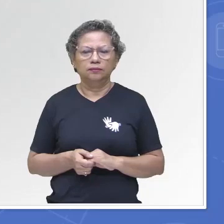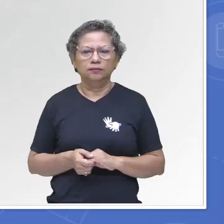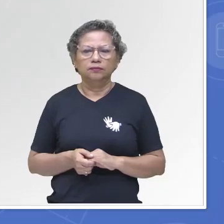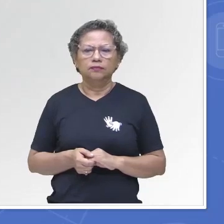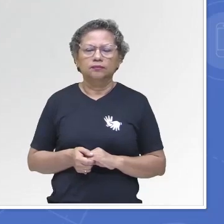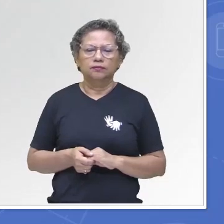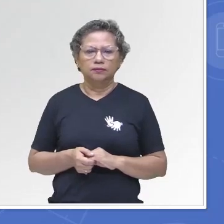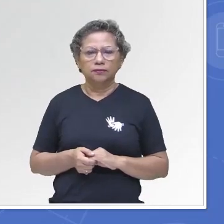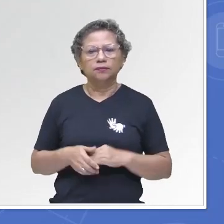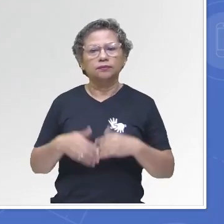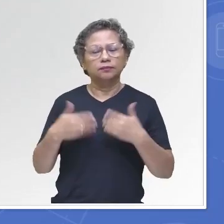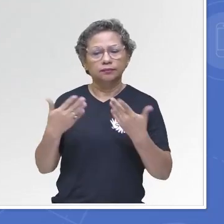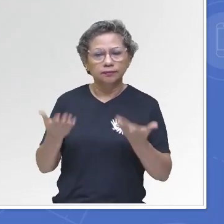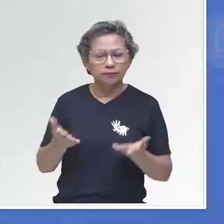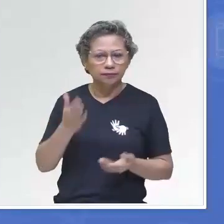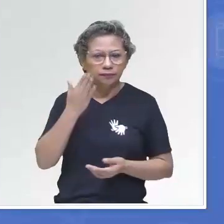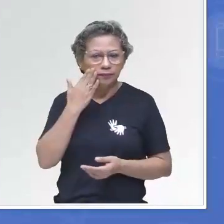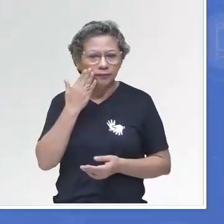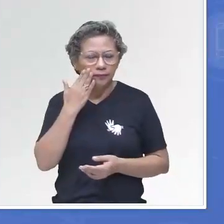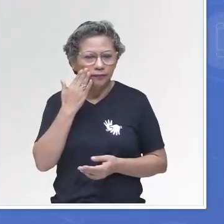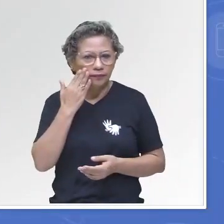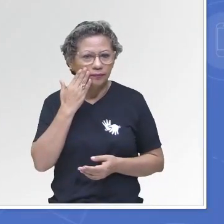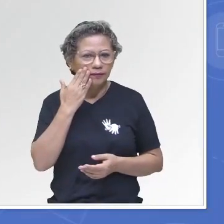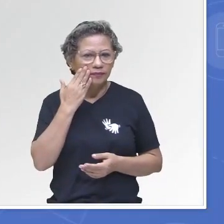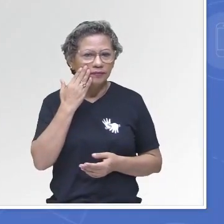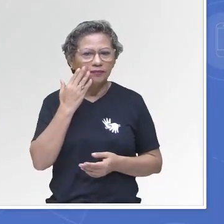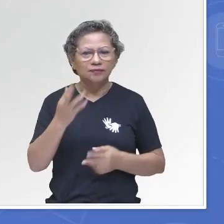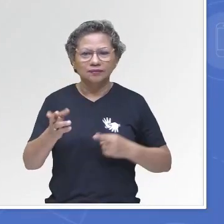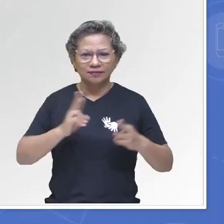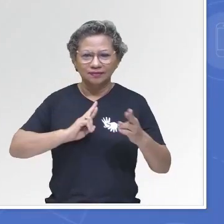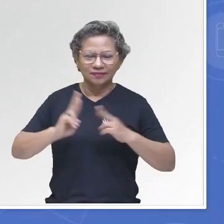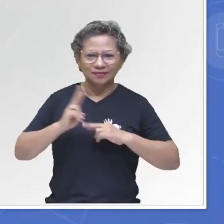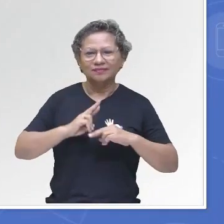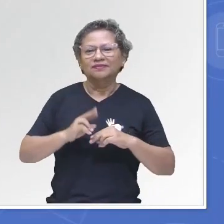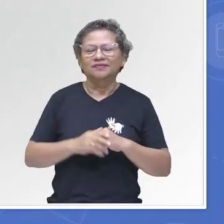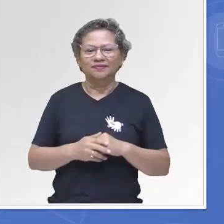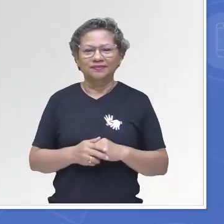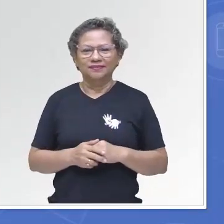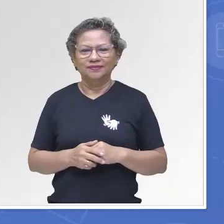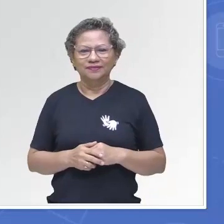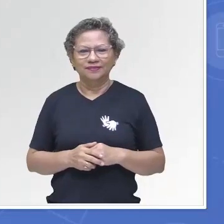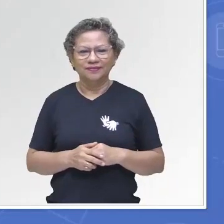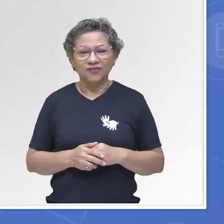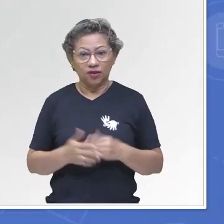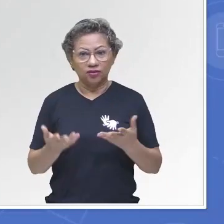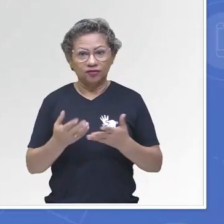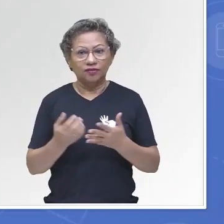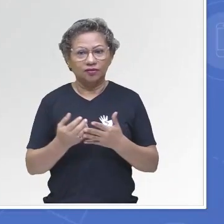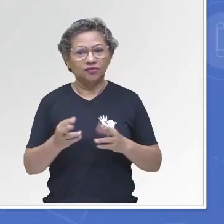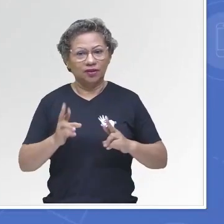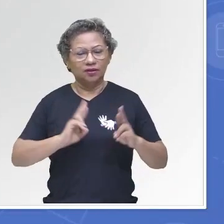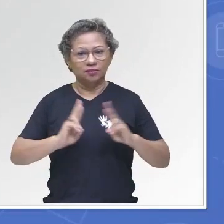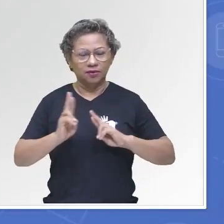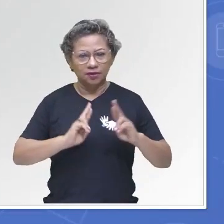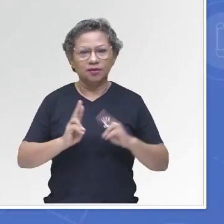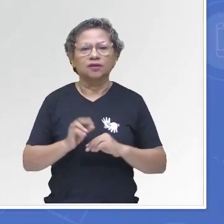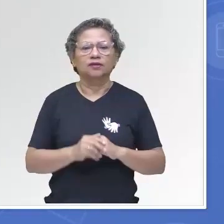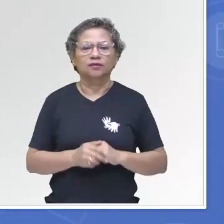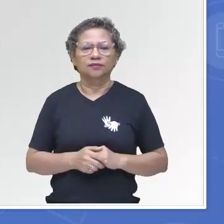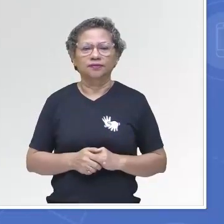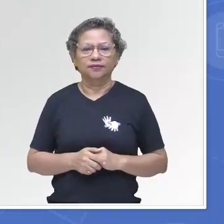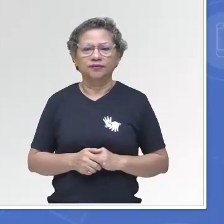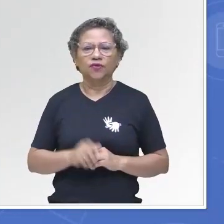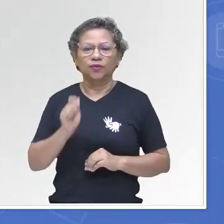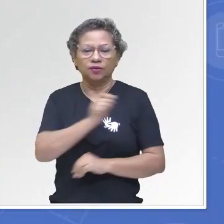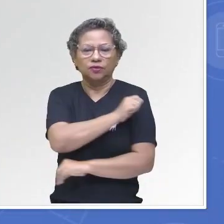Muito bem, chegou o momento que a gente vai superar aí a audiência do Big Brother. Vamos para a nossa interatividade, vamos ver o que nossos alunos